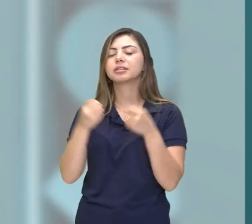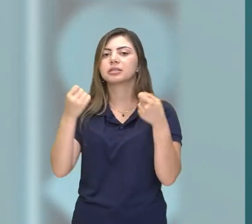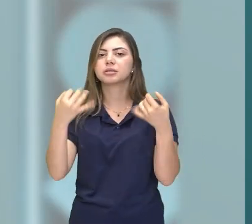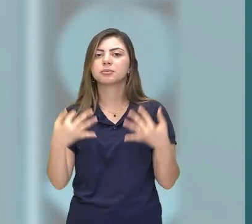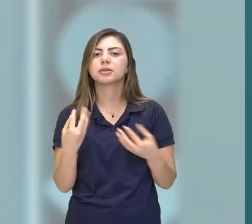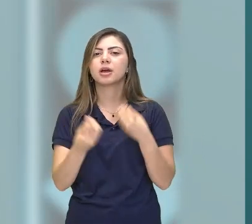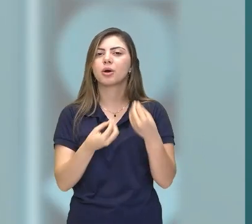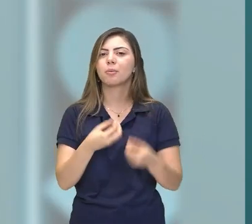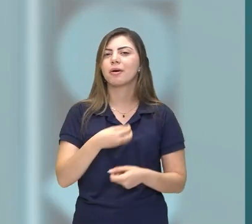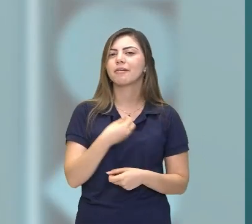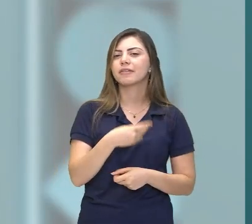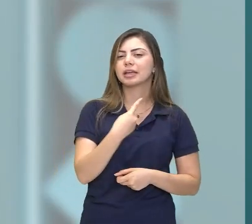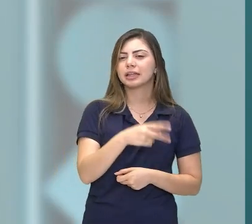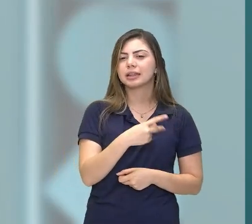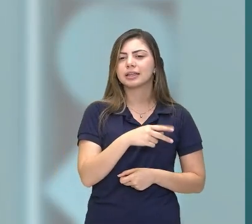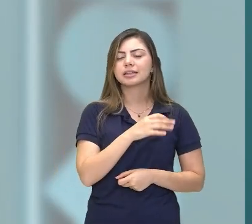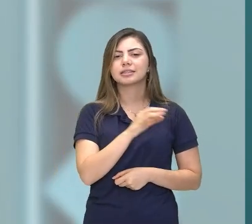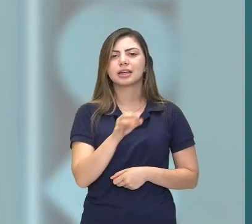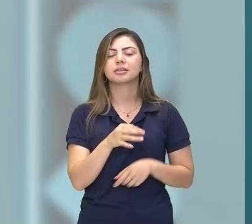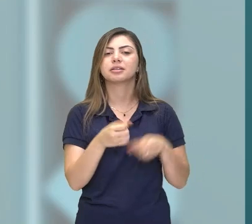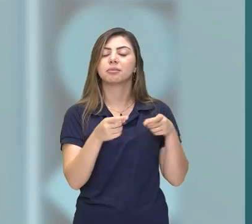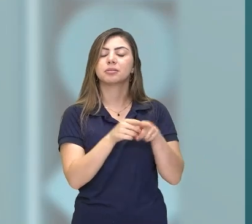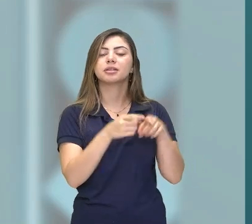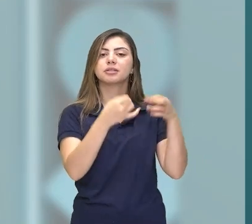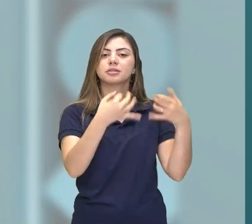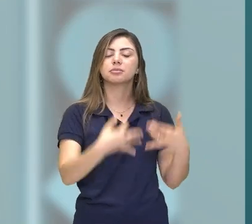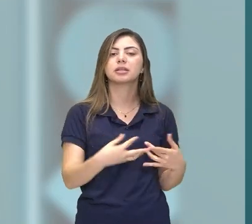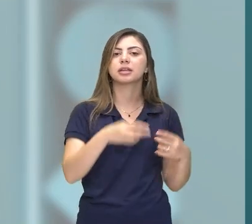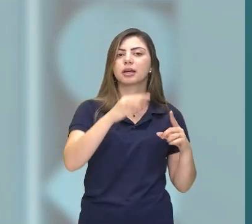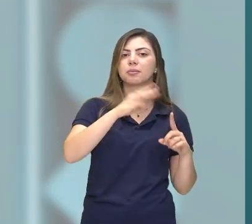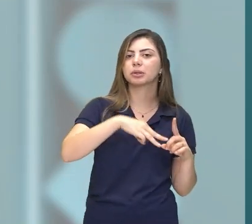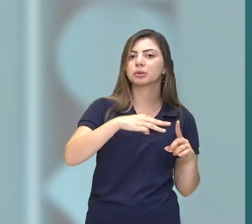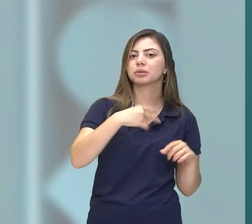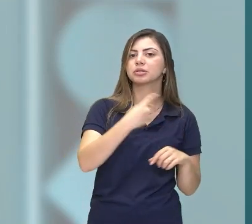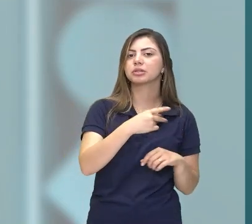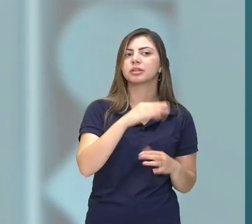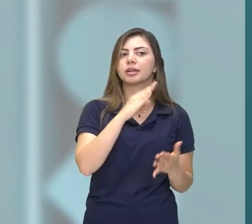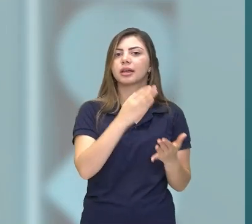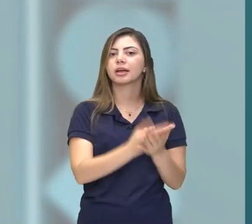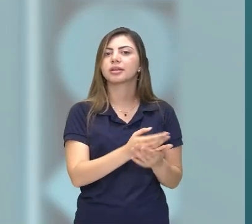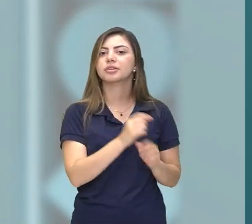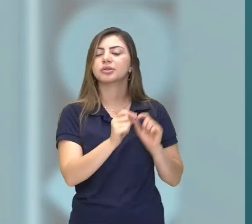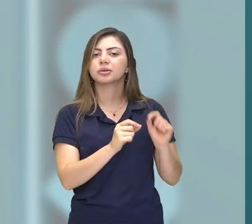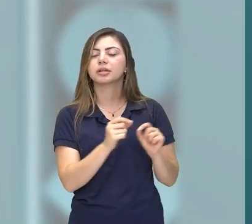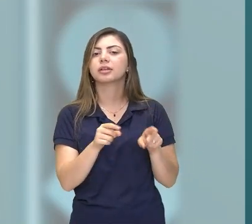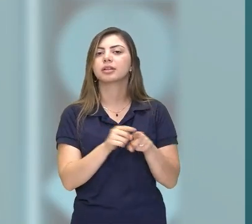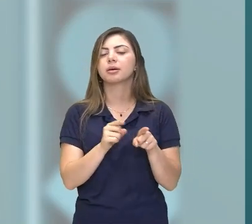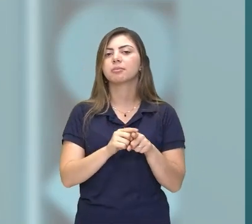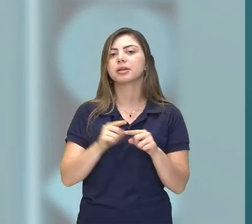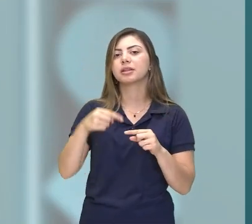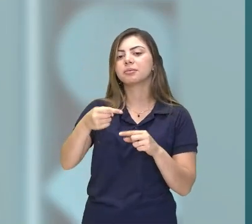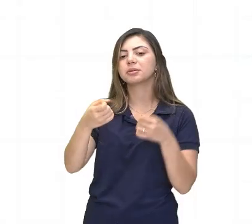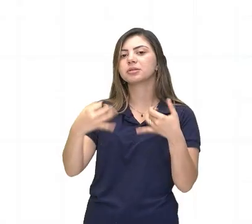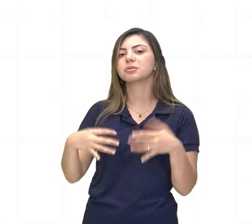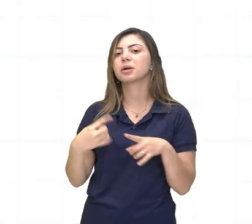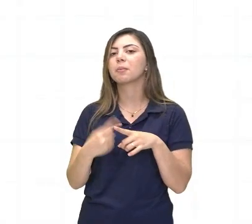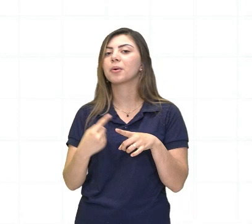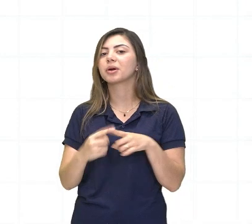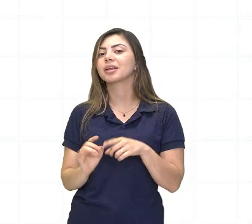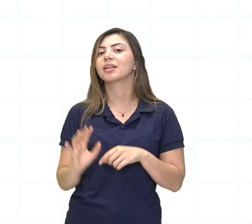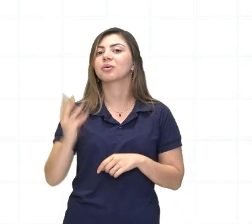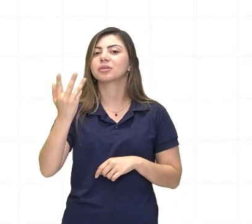realidade deles, narra um pouquinho sobre os rituais, para depois dizer o que está afetando essa realidade. Continuando o nosso texto.